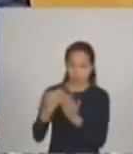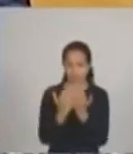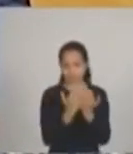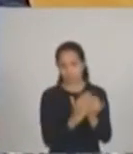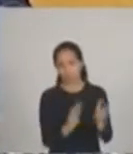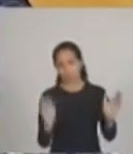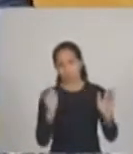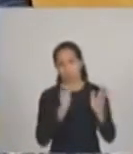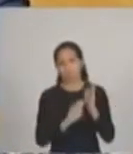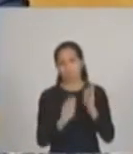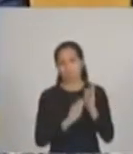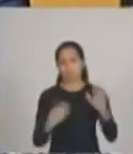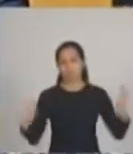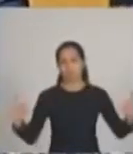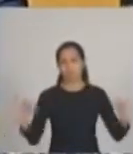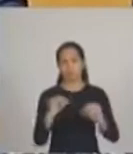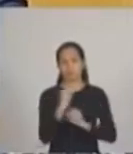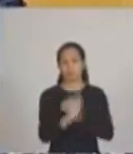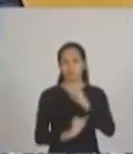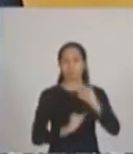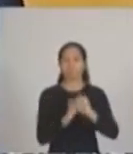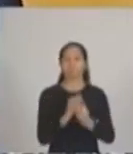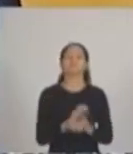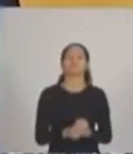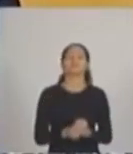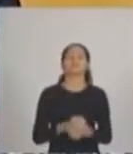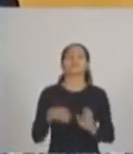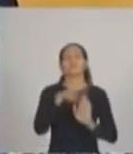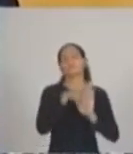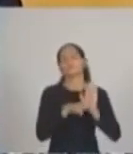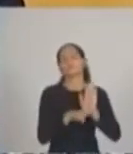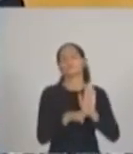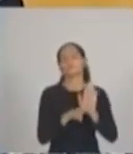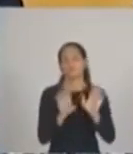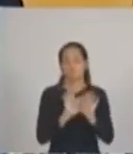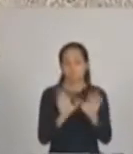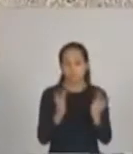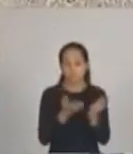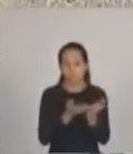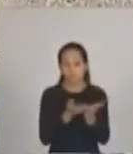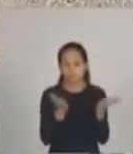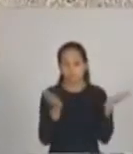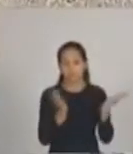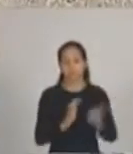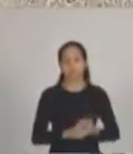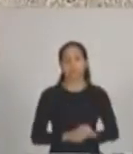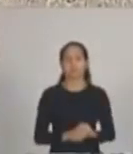dos parlamentares. Primeira parte do expediente para simples despacho.